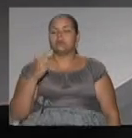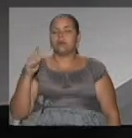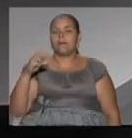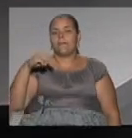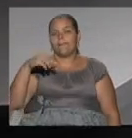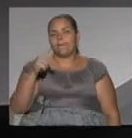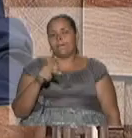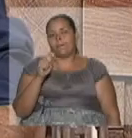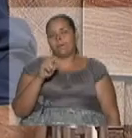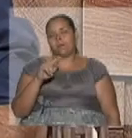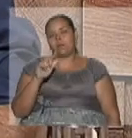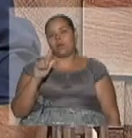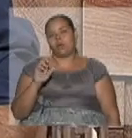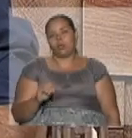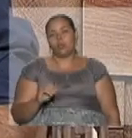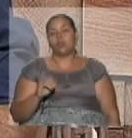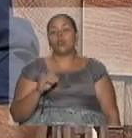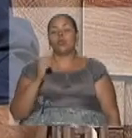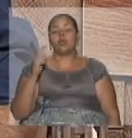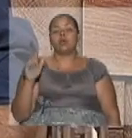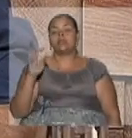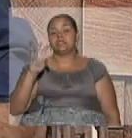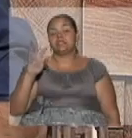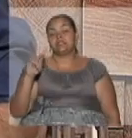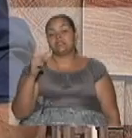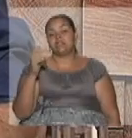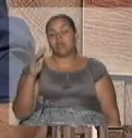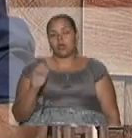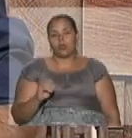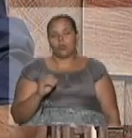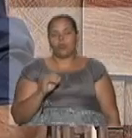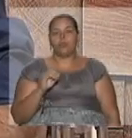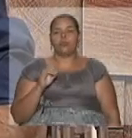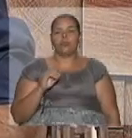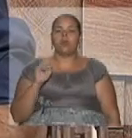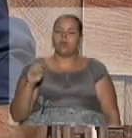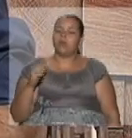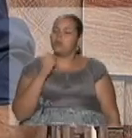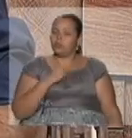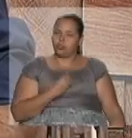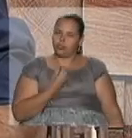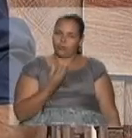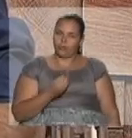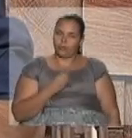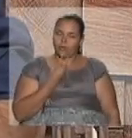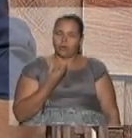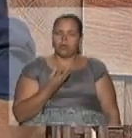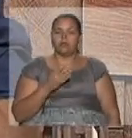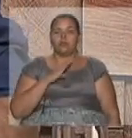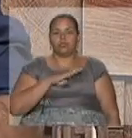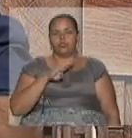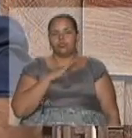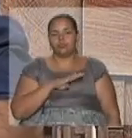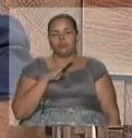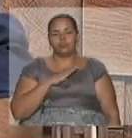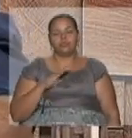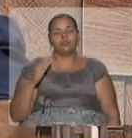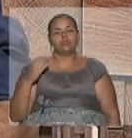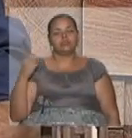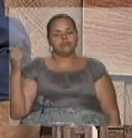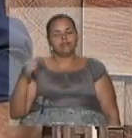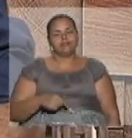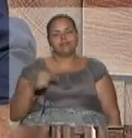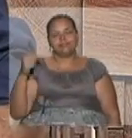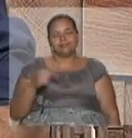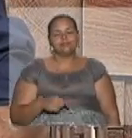ótimo. E mais recentemente o Tiago Torres, que é um poeta português, que frequenta muito aqui o Rio de Janeiro, vem